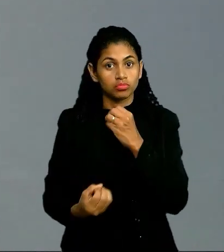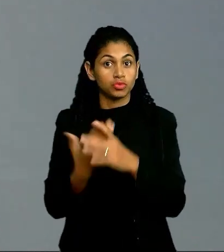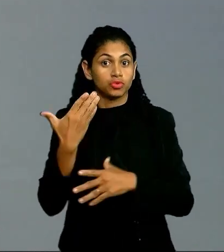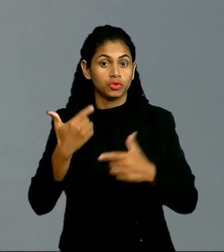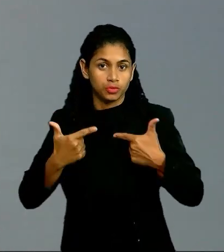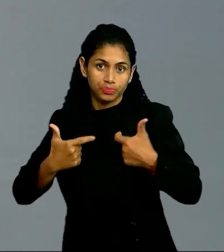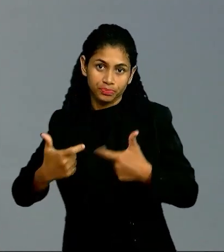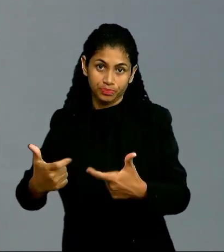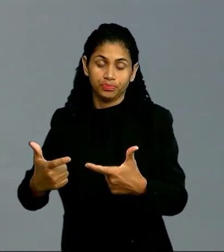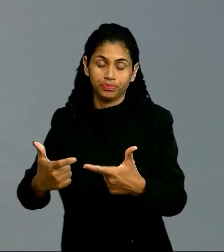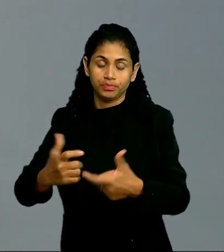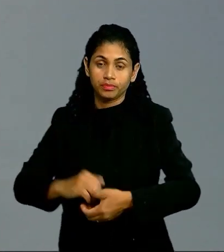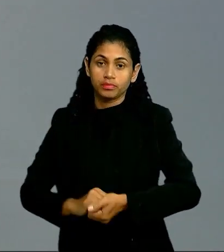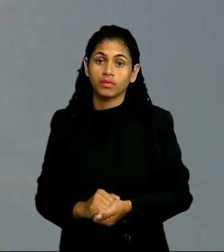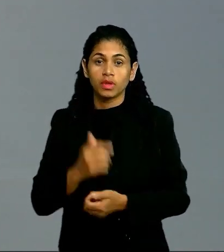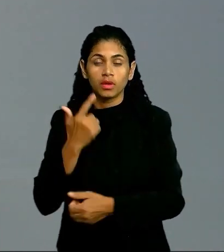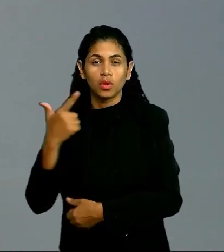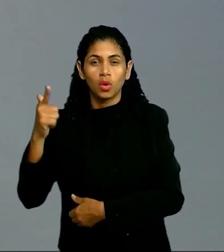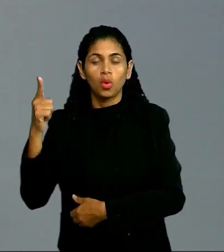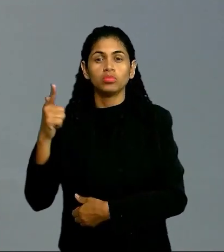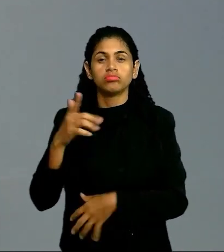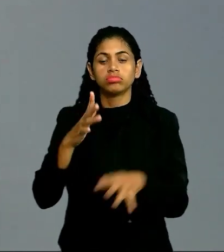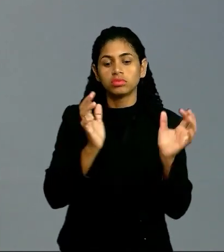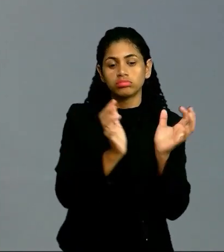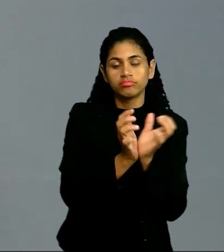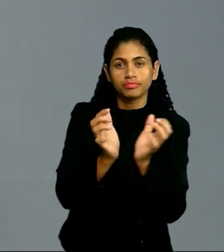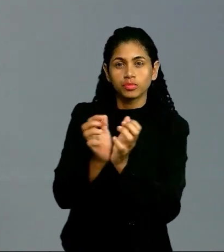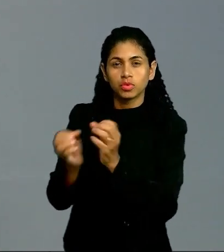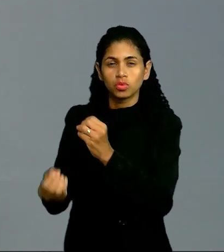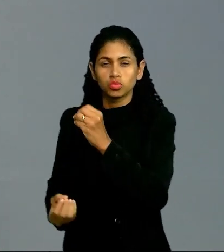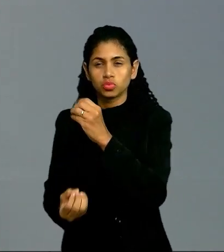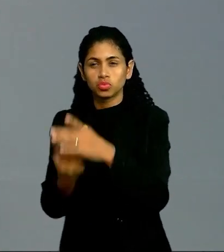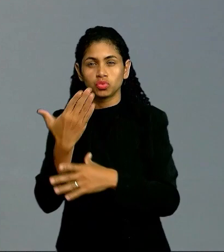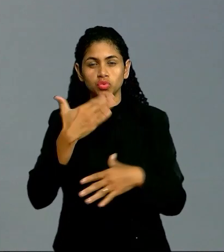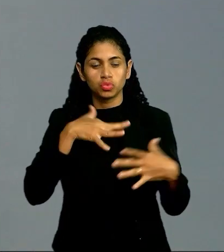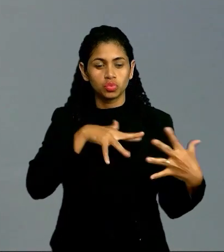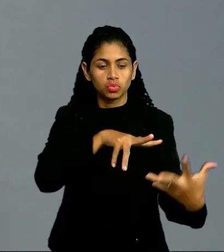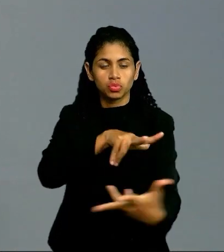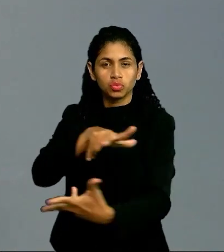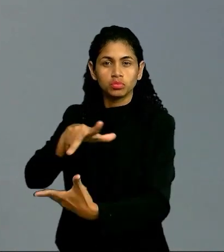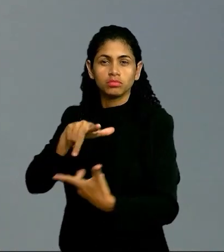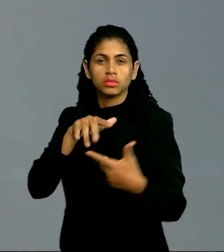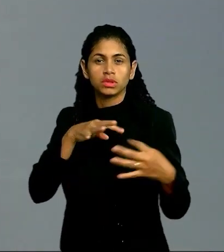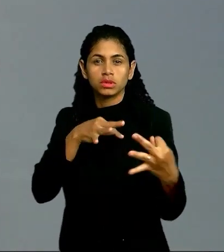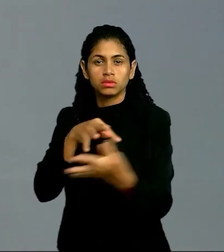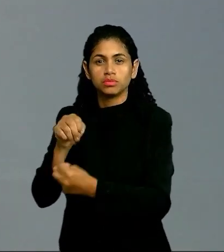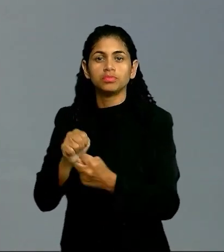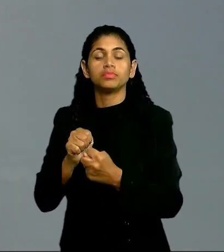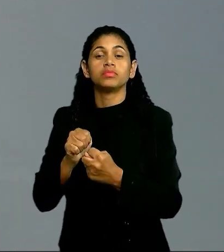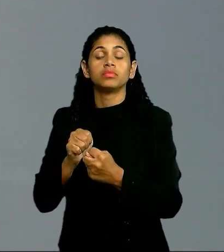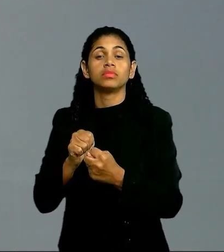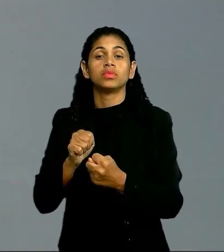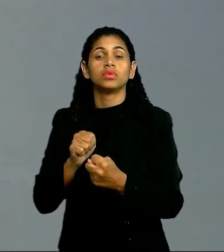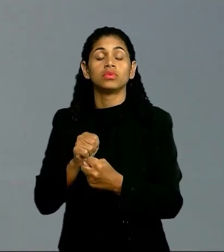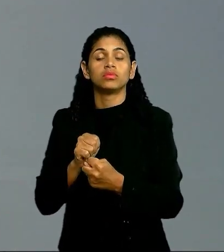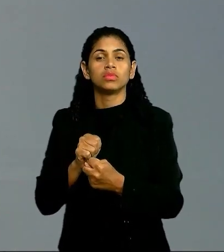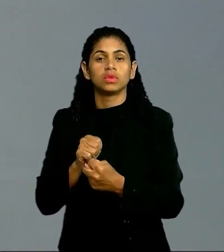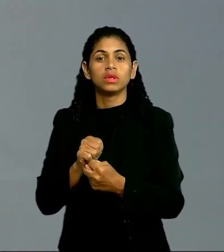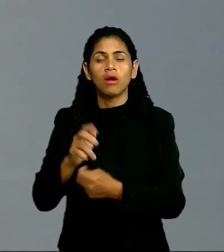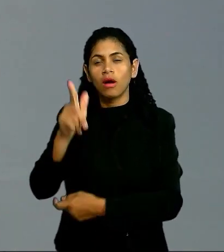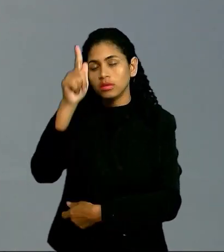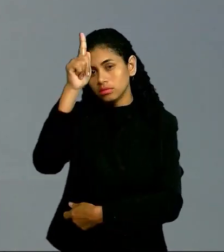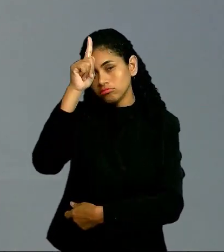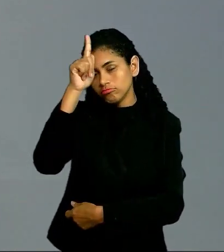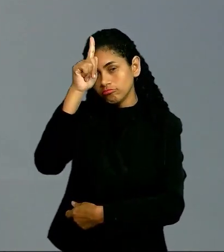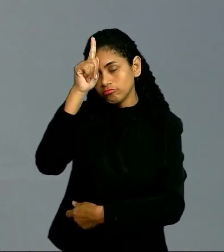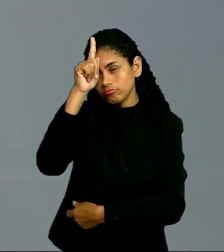e outros movimentos nacionalistas que vão eclodindo no mundo todo, principalmente nos países europeus, os alemães eles vão